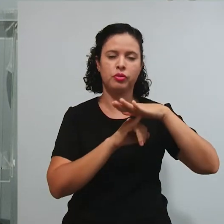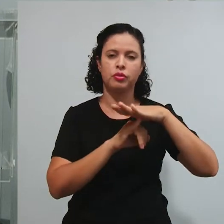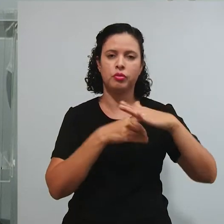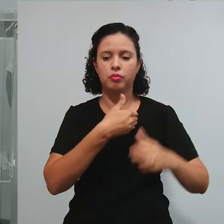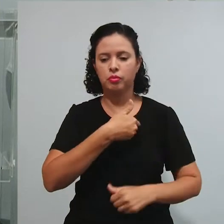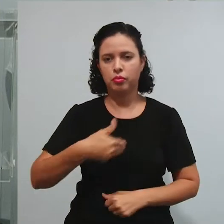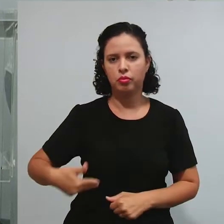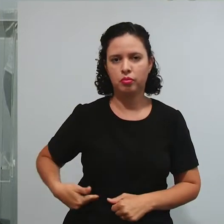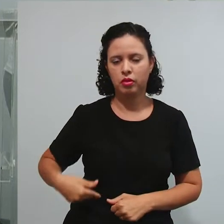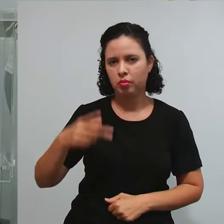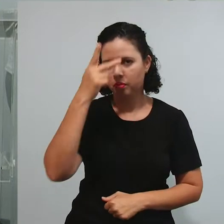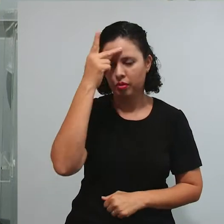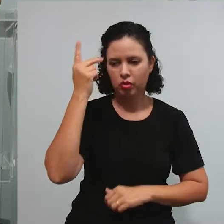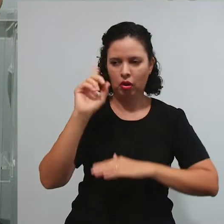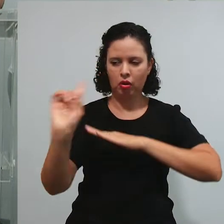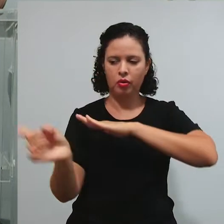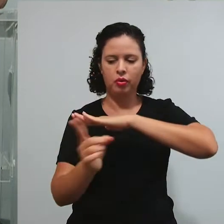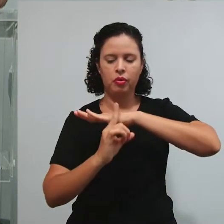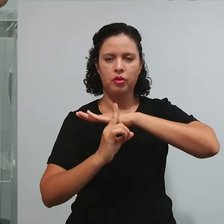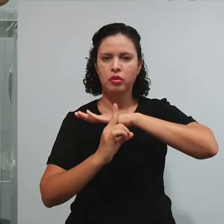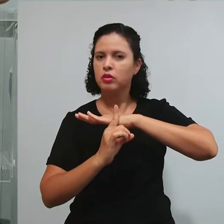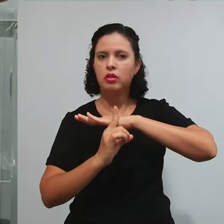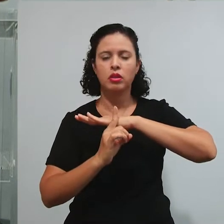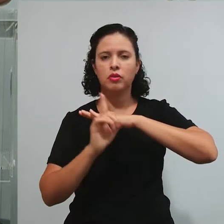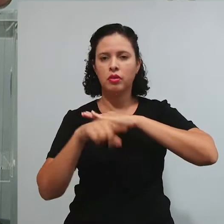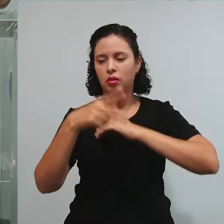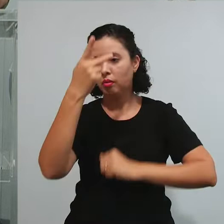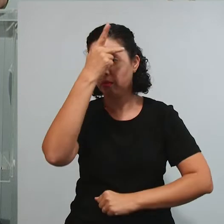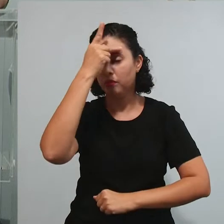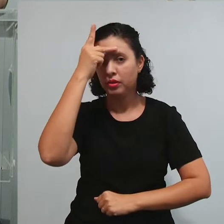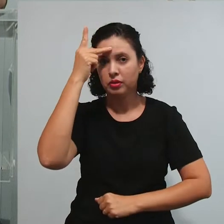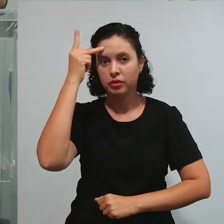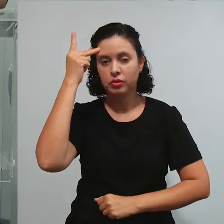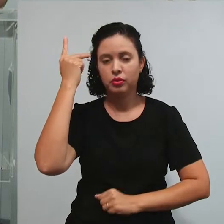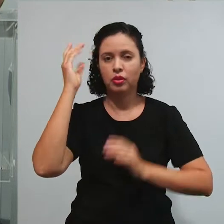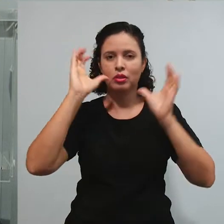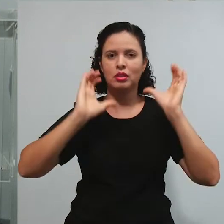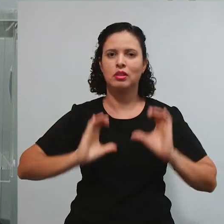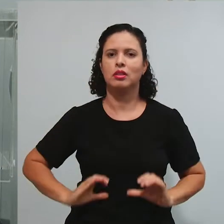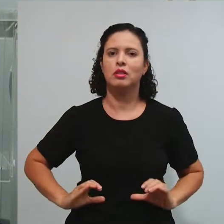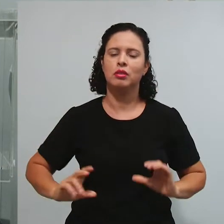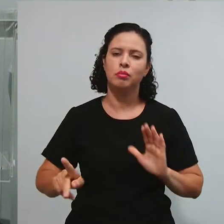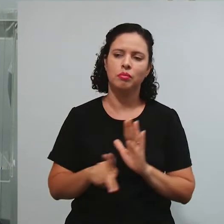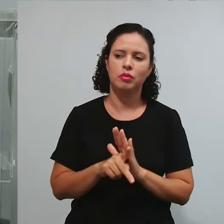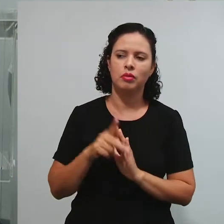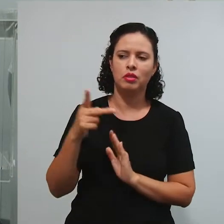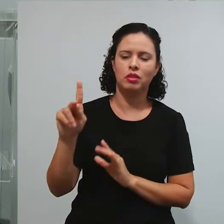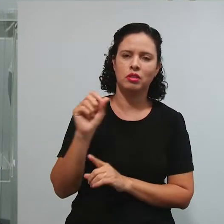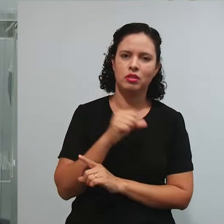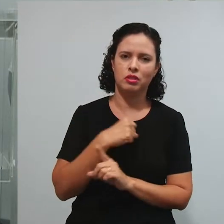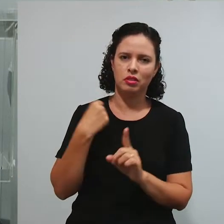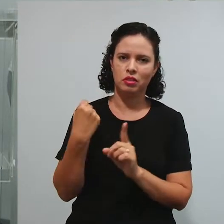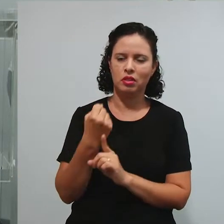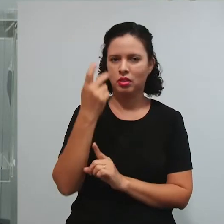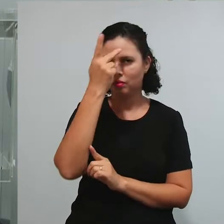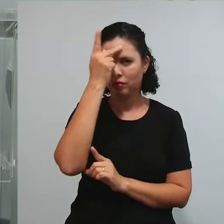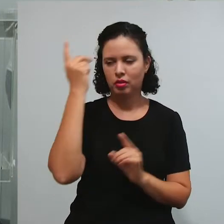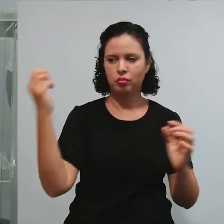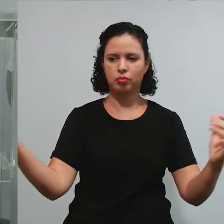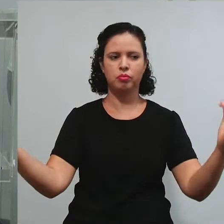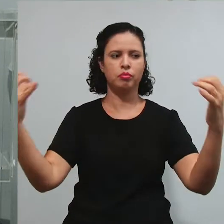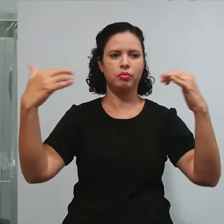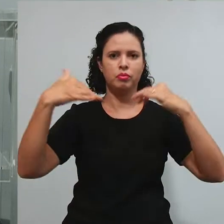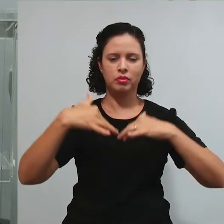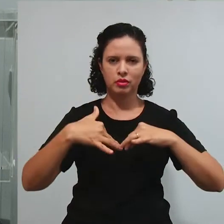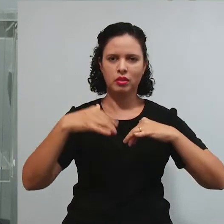não atende clientes, ela atende cidadãos, percebe? É mais que cliente. Quando a gente imagina a